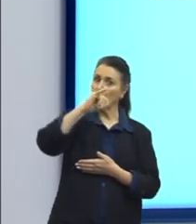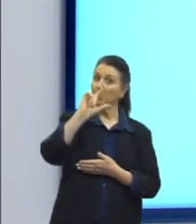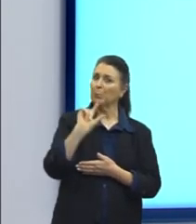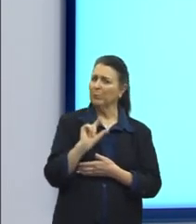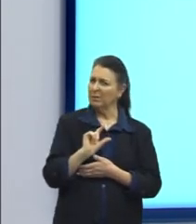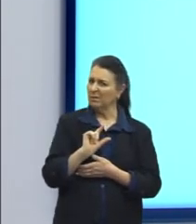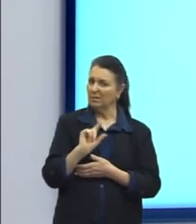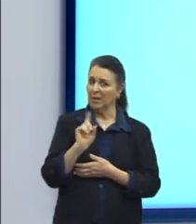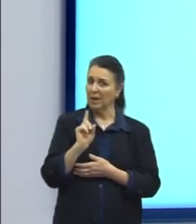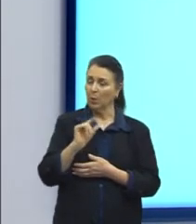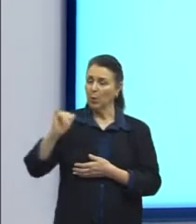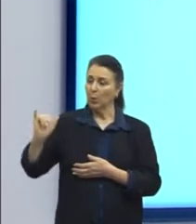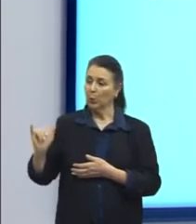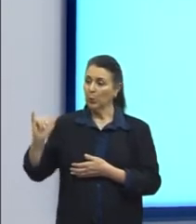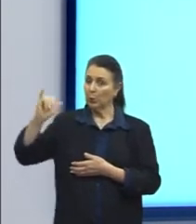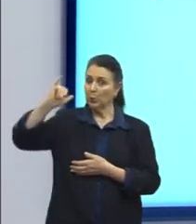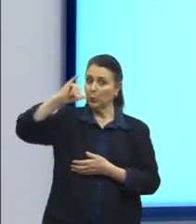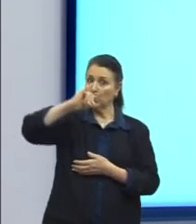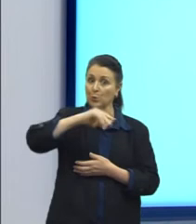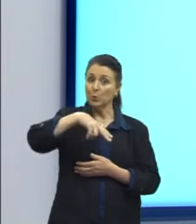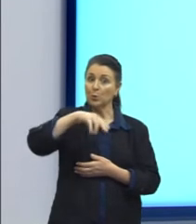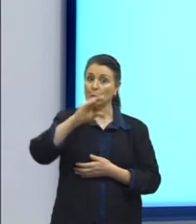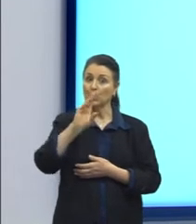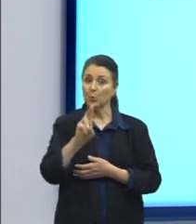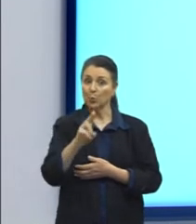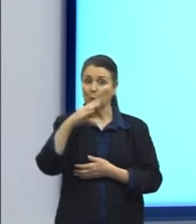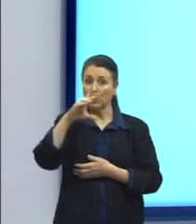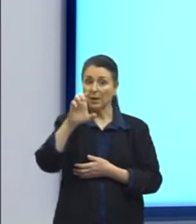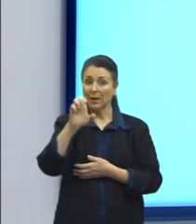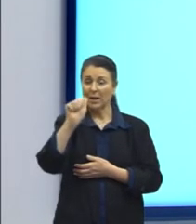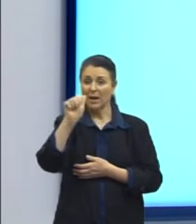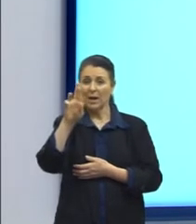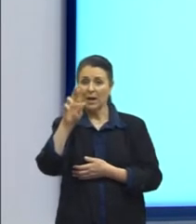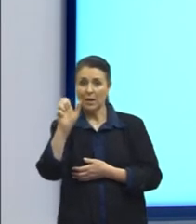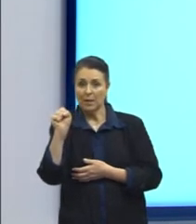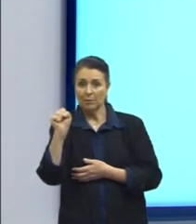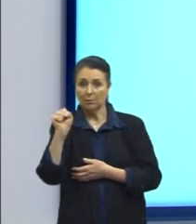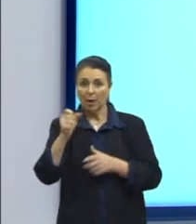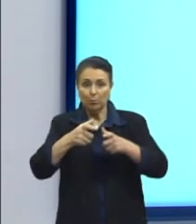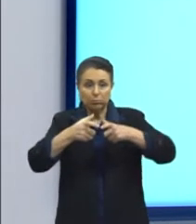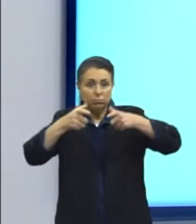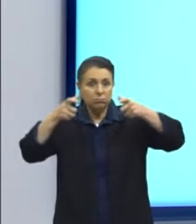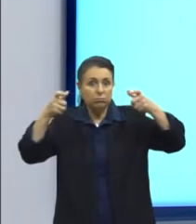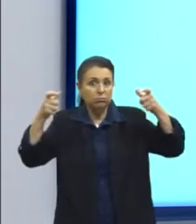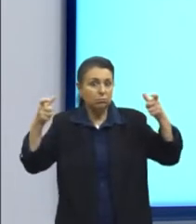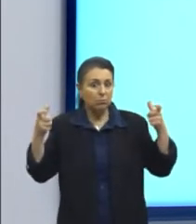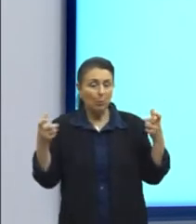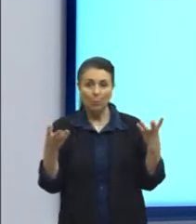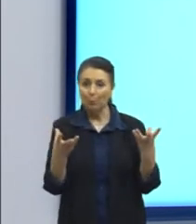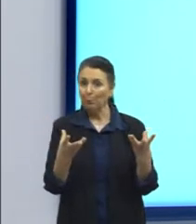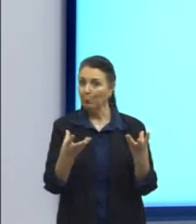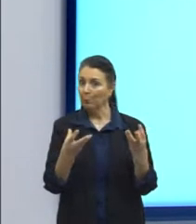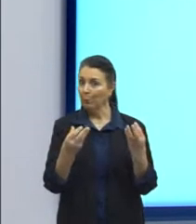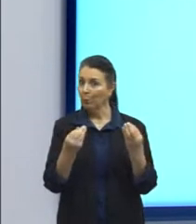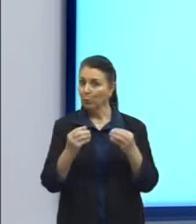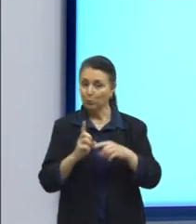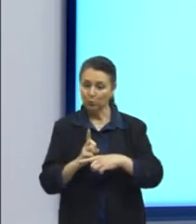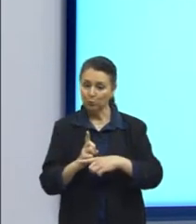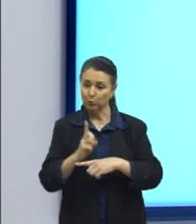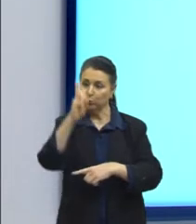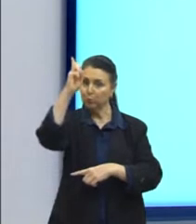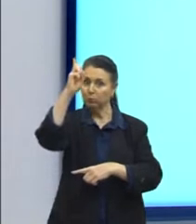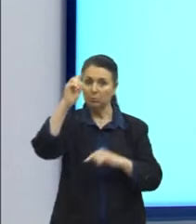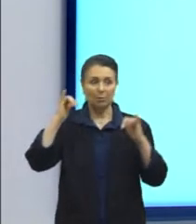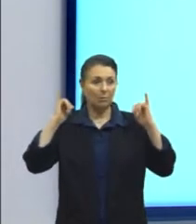gente esses mísseis nucleares eram do tamanho de um ônibus de um avião de um foguete assim era um mísseis enormes que